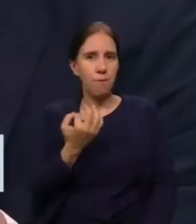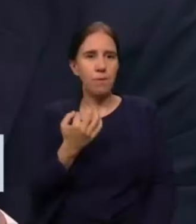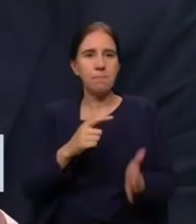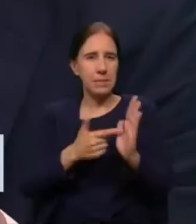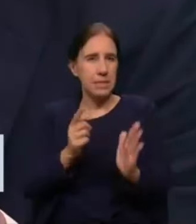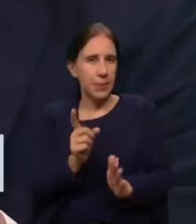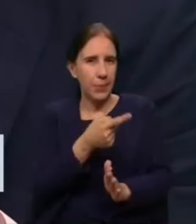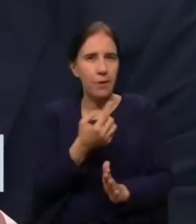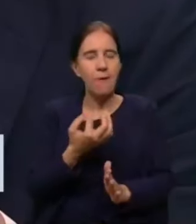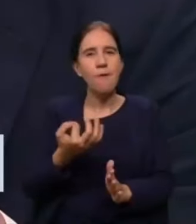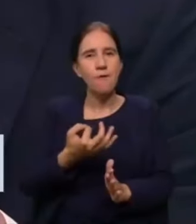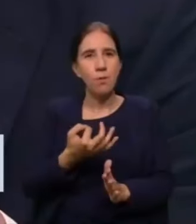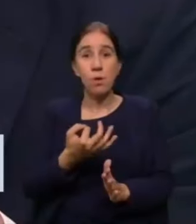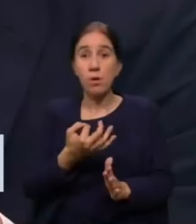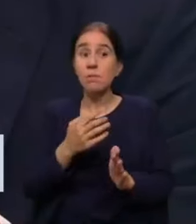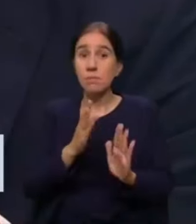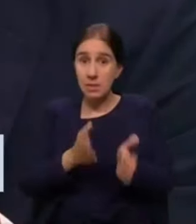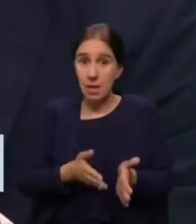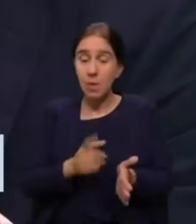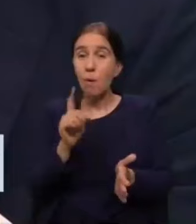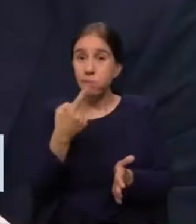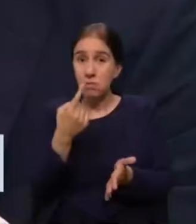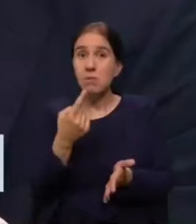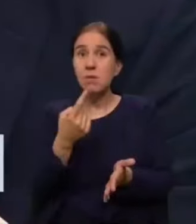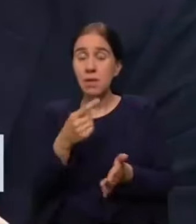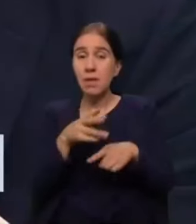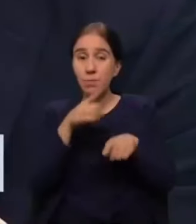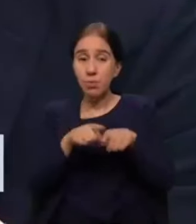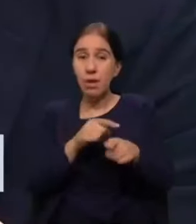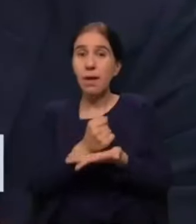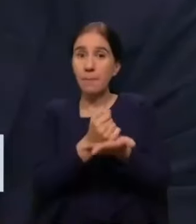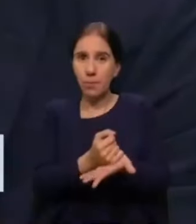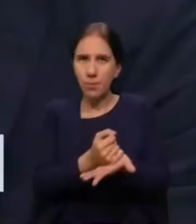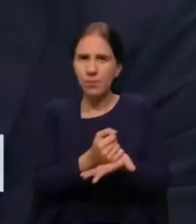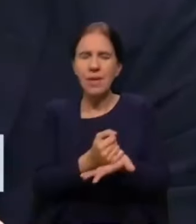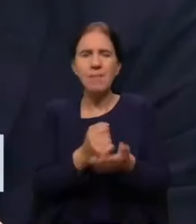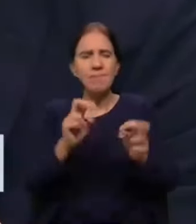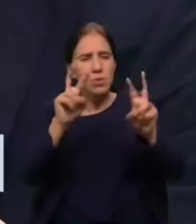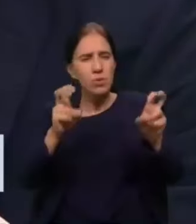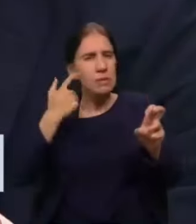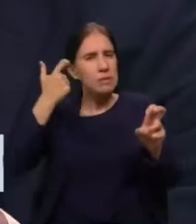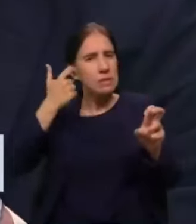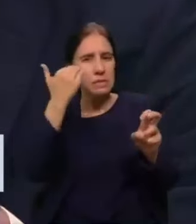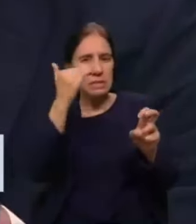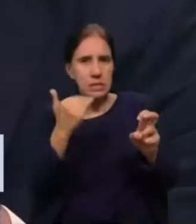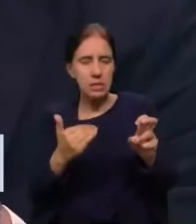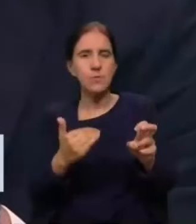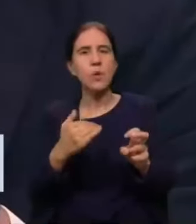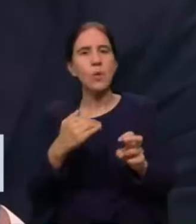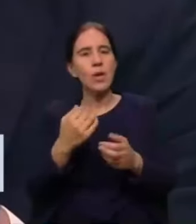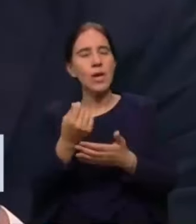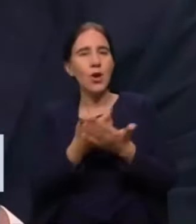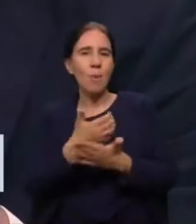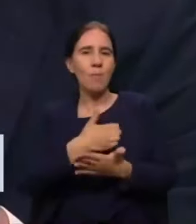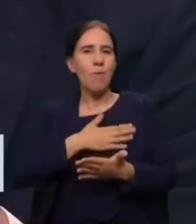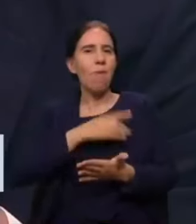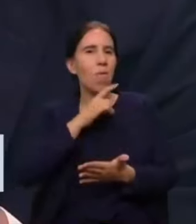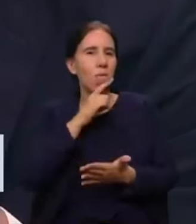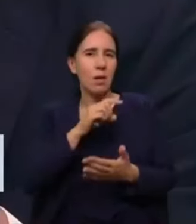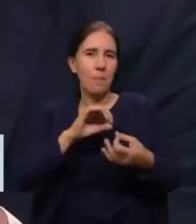necessário, e era necessário o apoio de deputados para isso, naquelas questões decisivas, interesse dos grupos económicos,